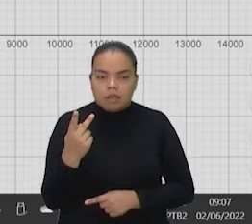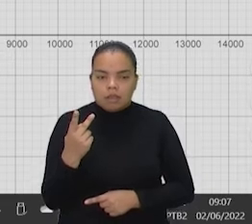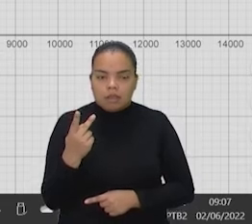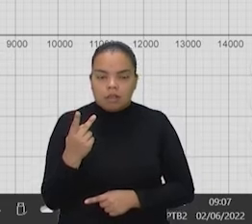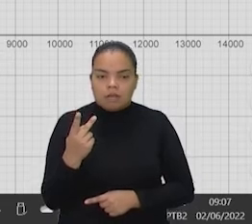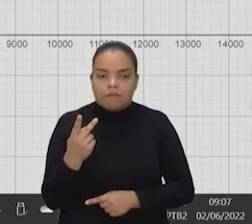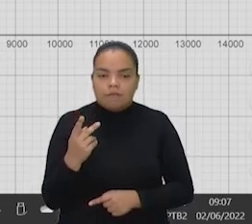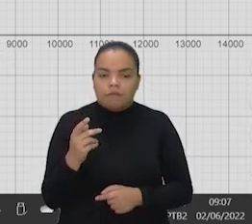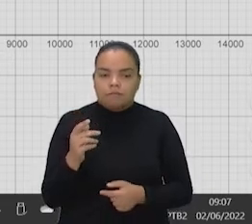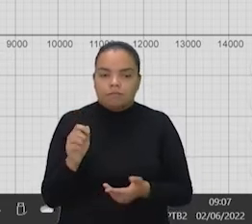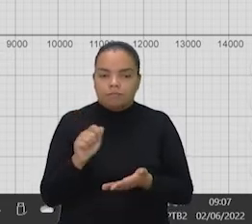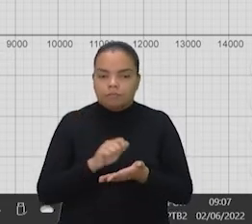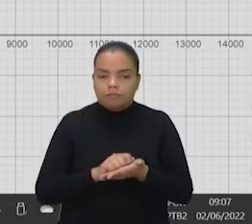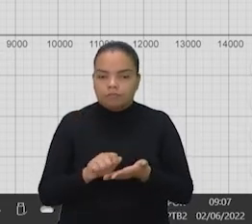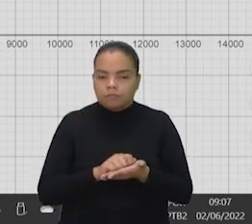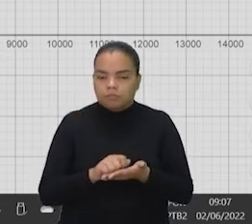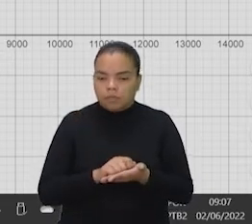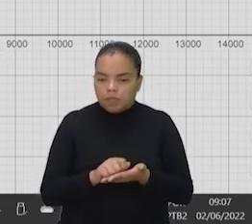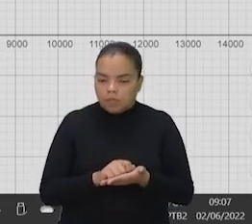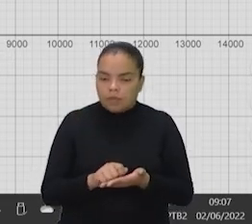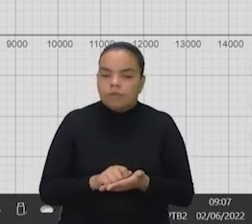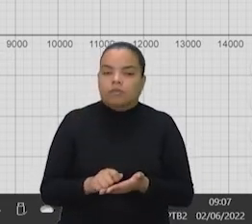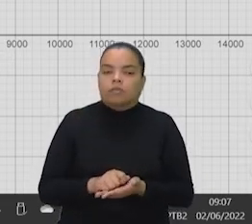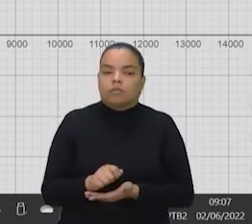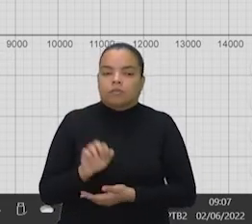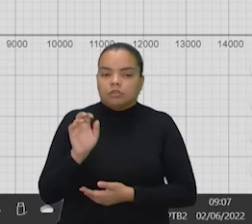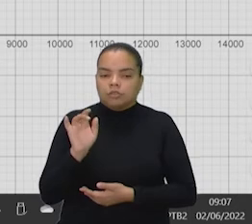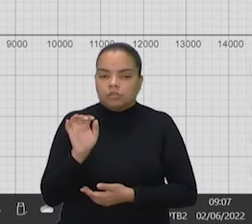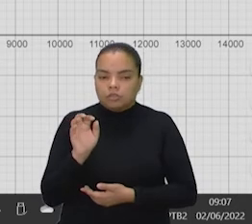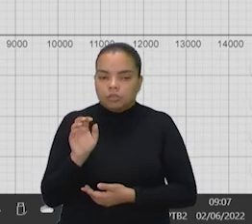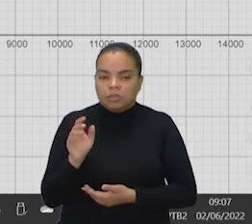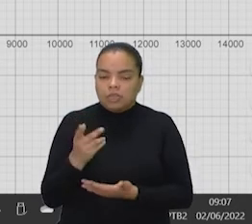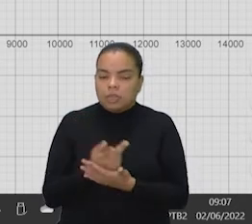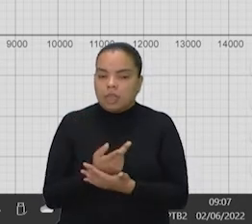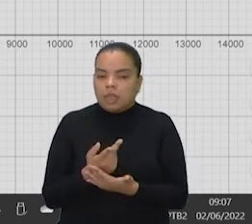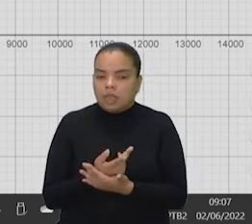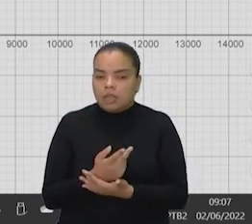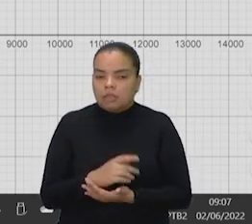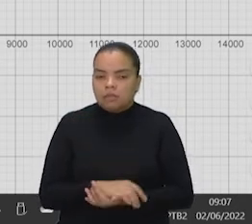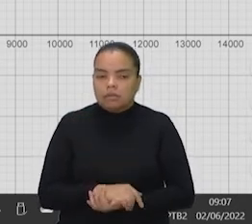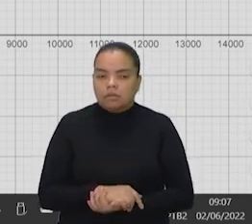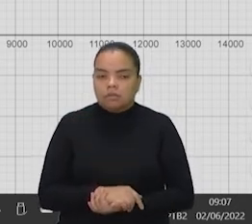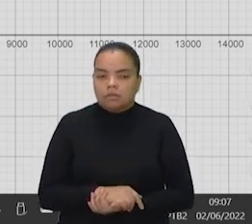Vou apagar de novo, porque eu acho que eu devo ter digitado alguma coisa errada.